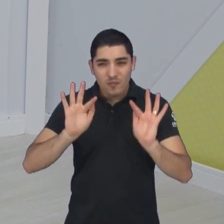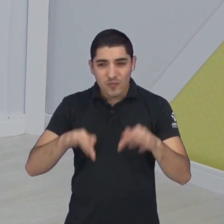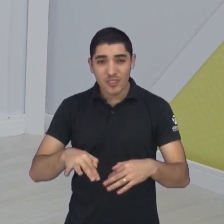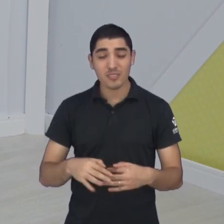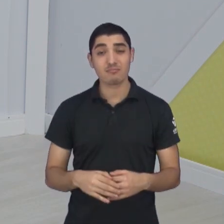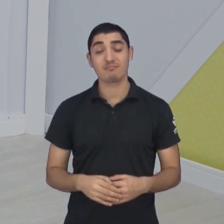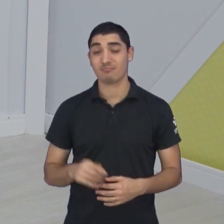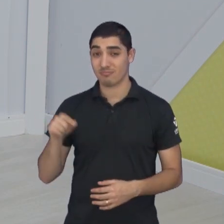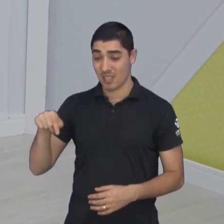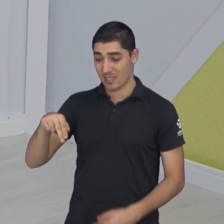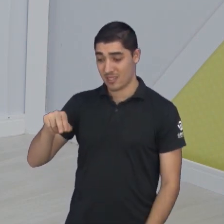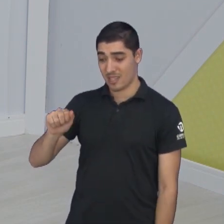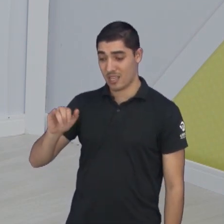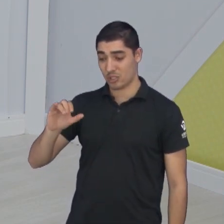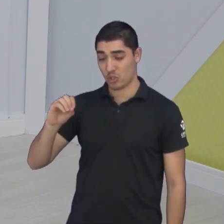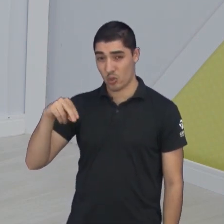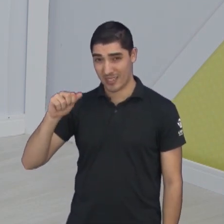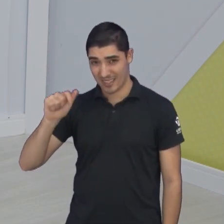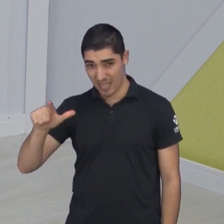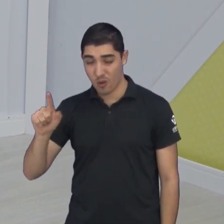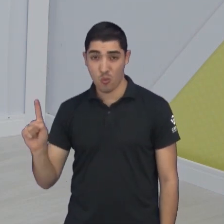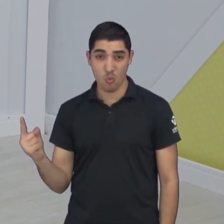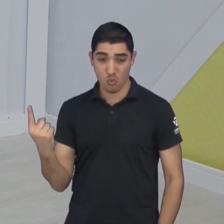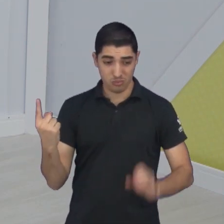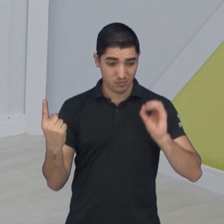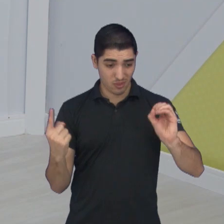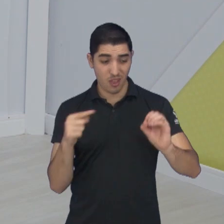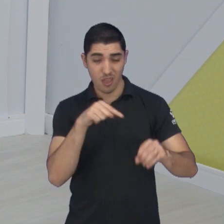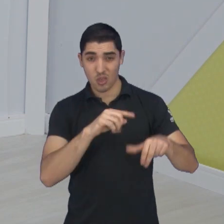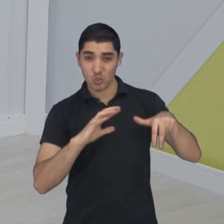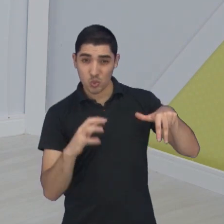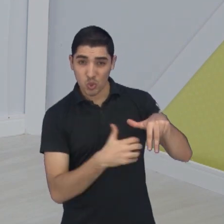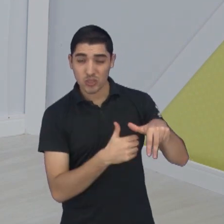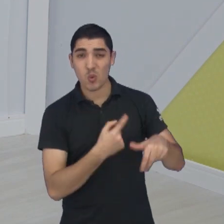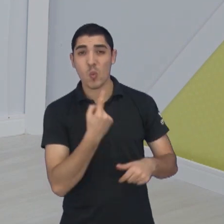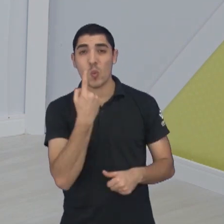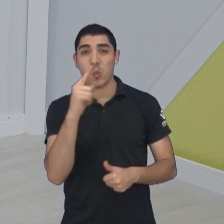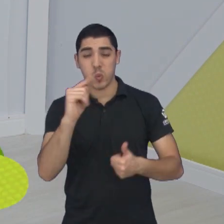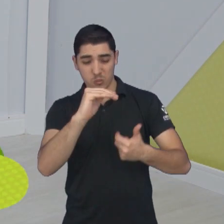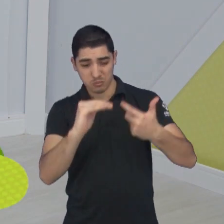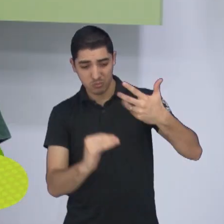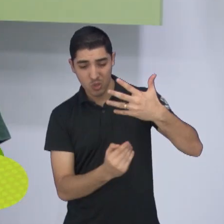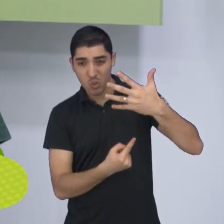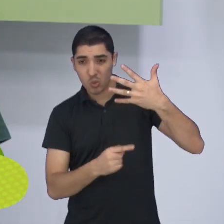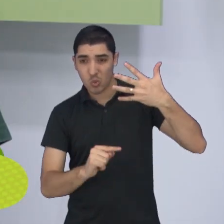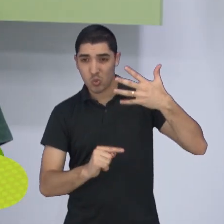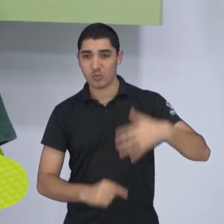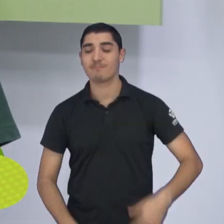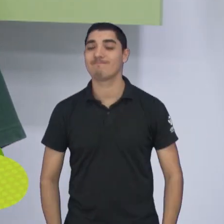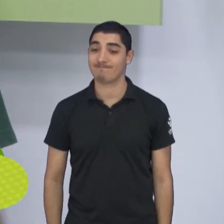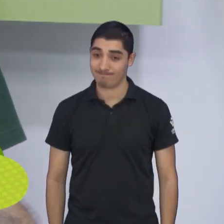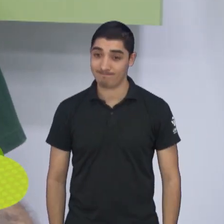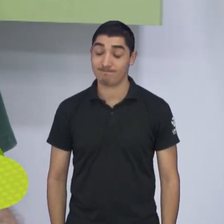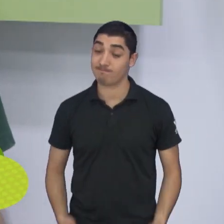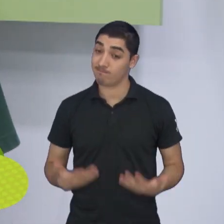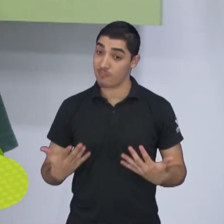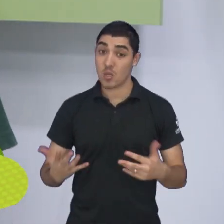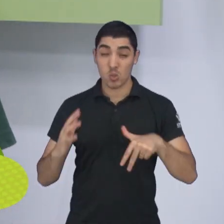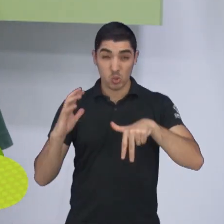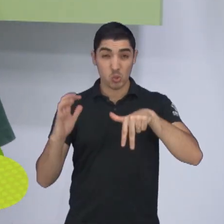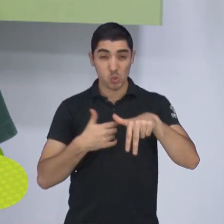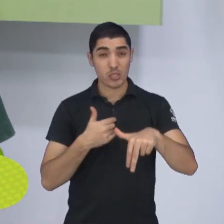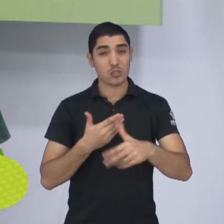para o Nacional, Joseense amarga a lanterna do Sulfitão 2024, hein, Brunão? Pois é, o Joseense que começou muito